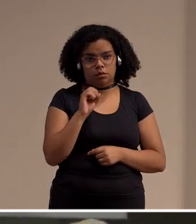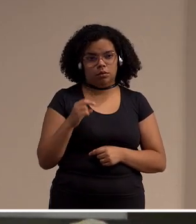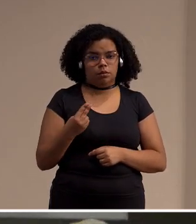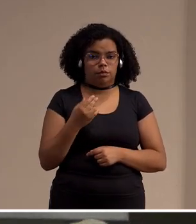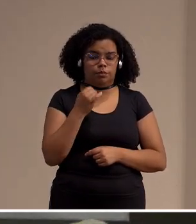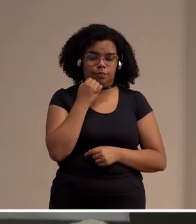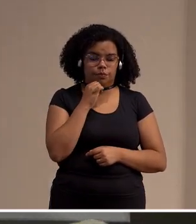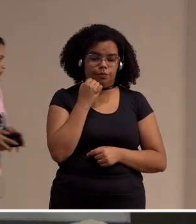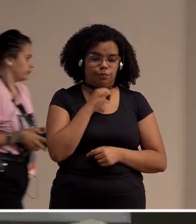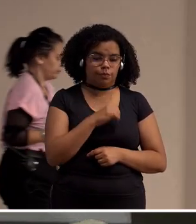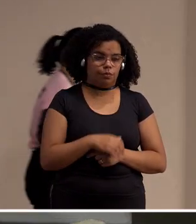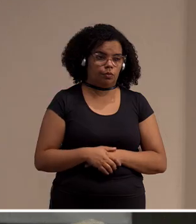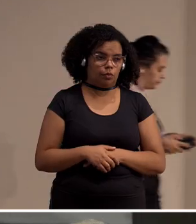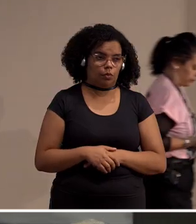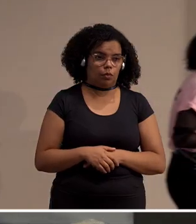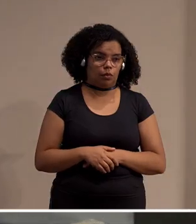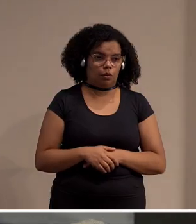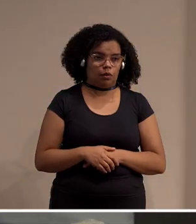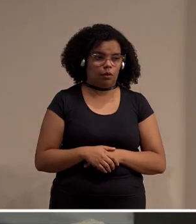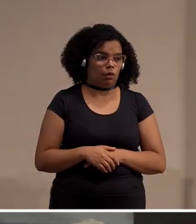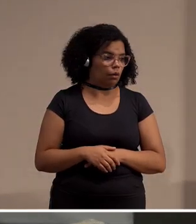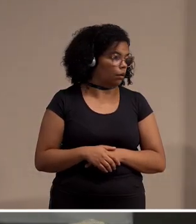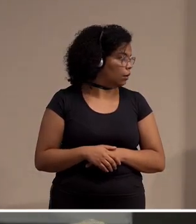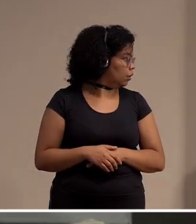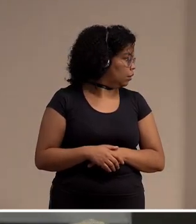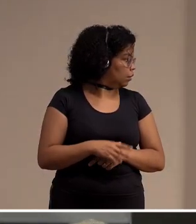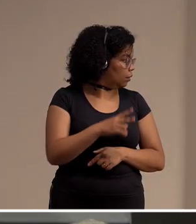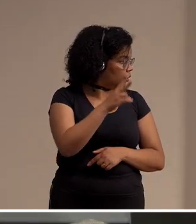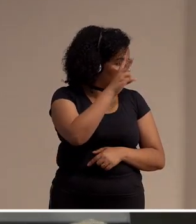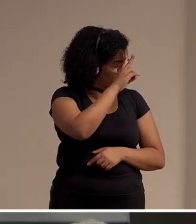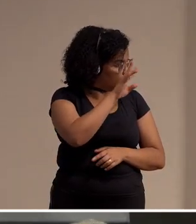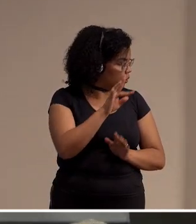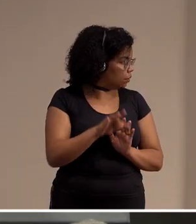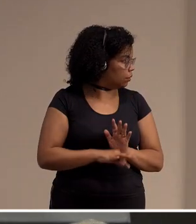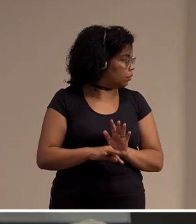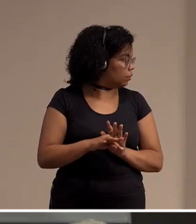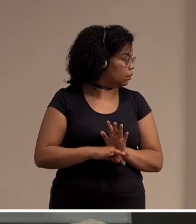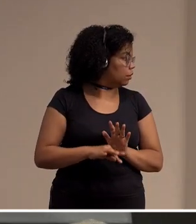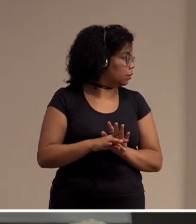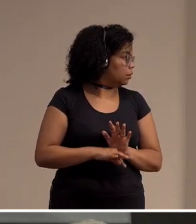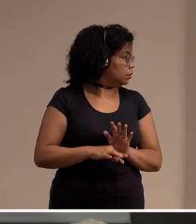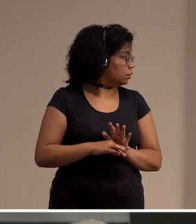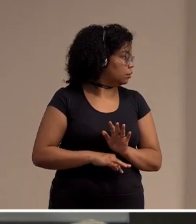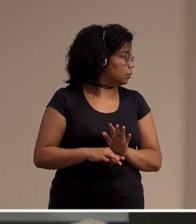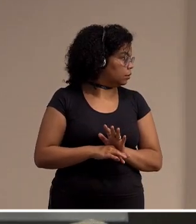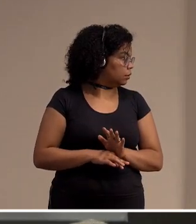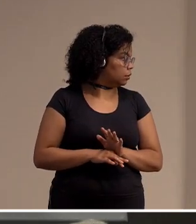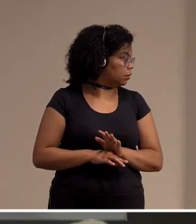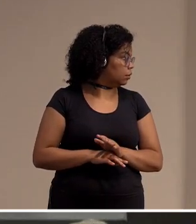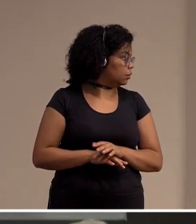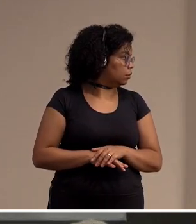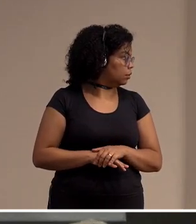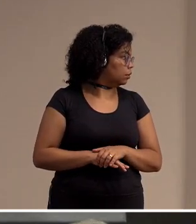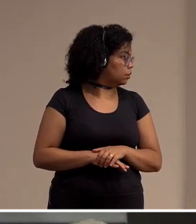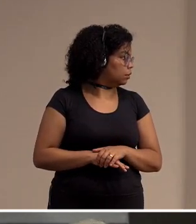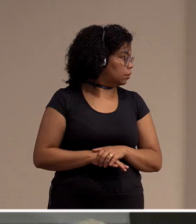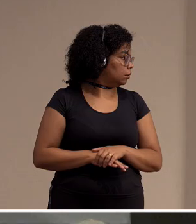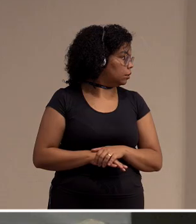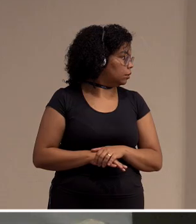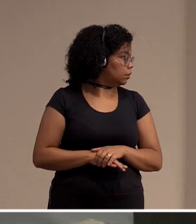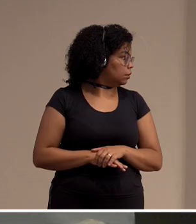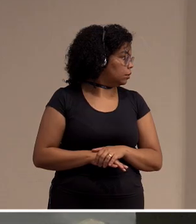né? Me lembro de um texto publicado na revista da Todavia que falava justamente sobre